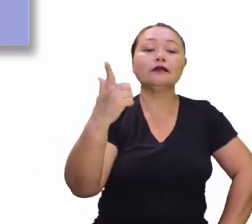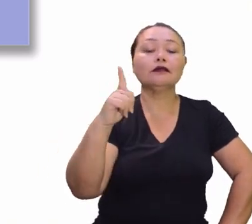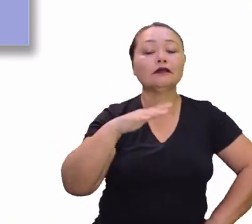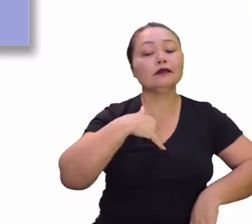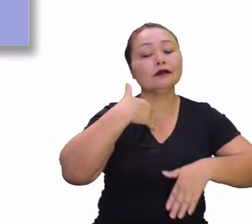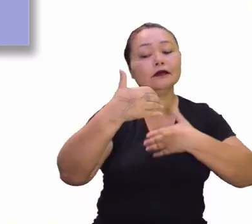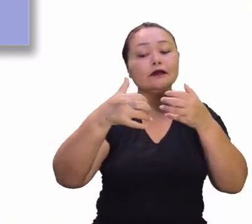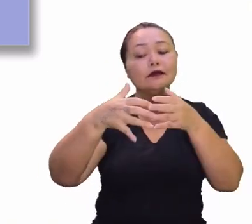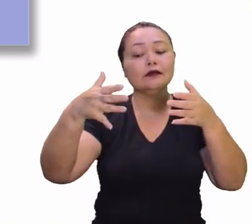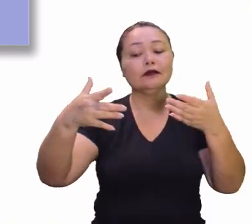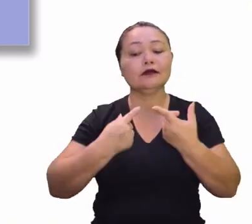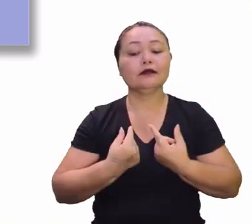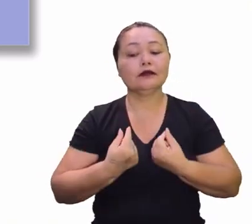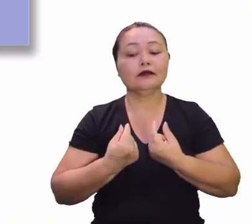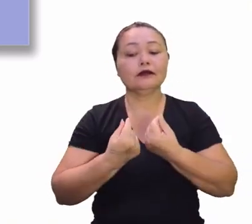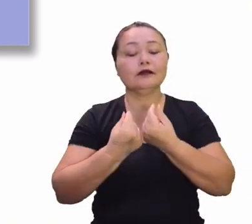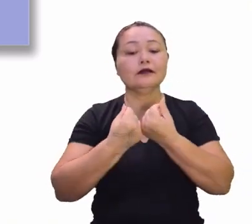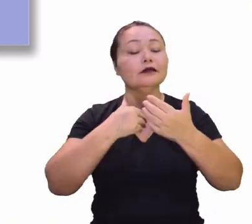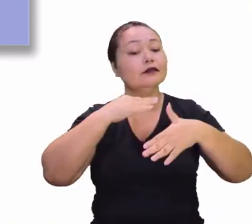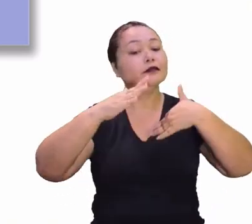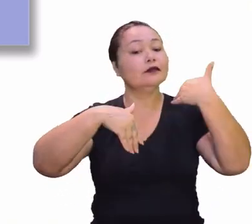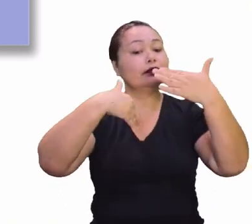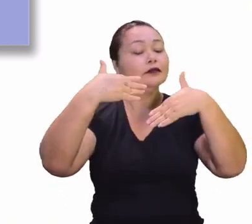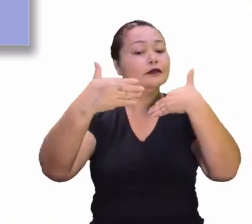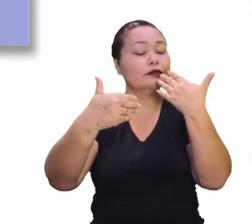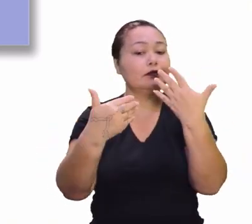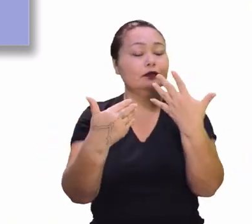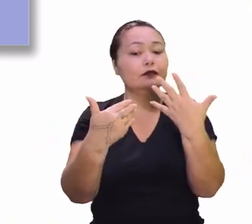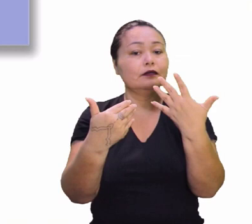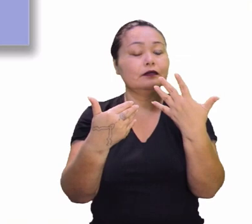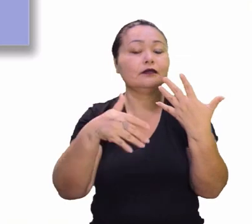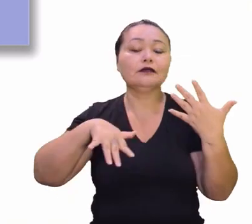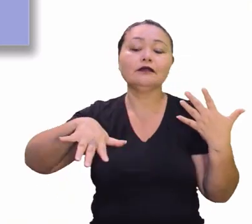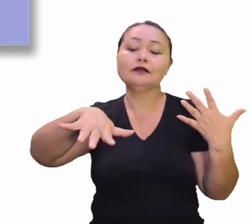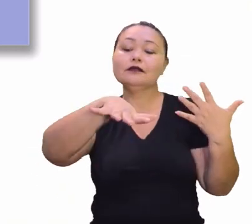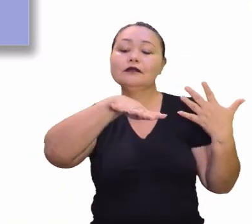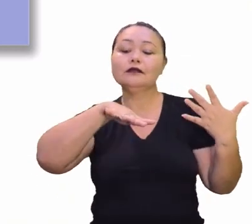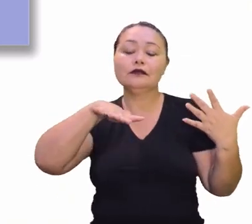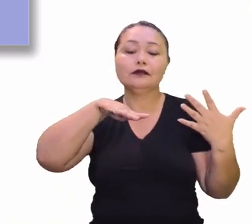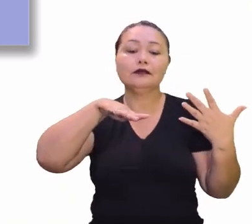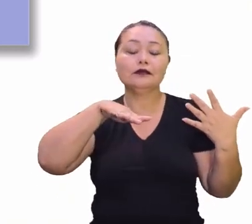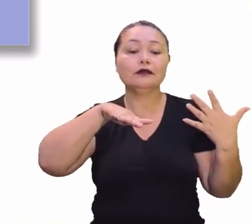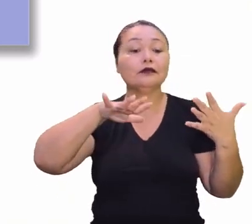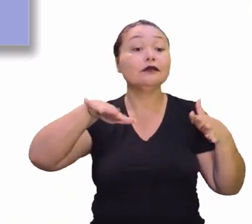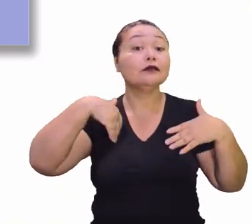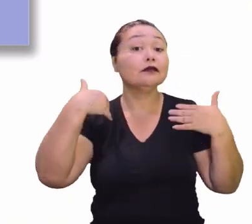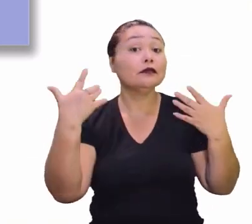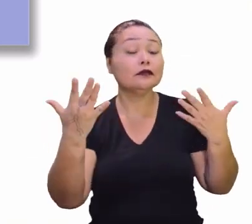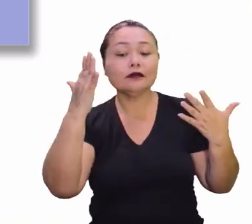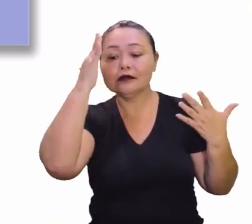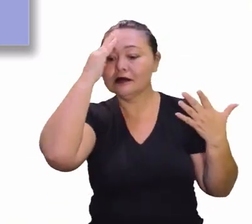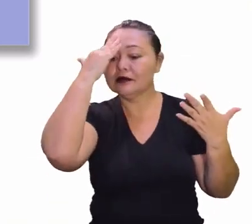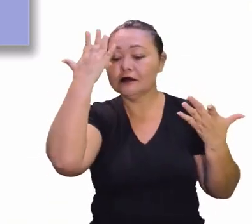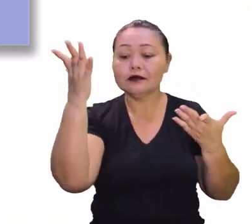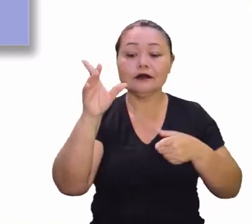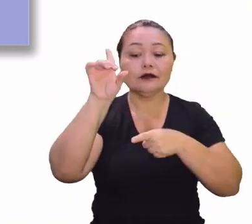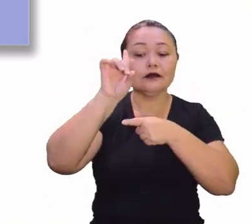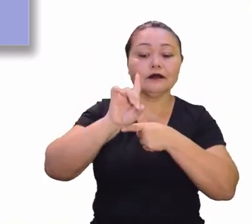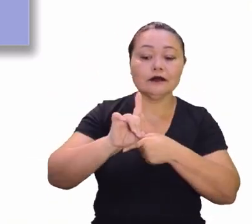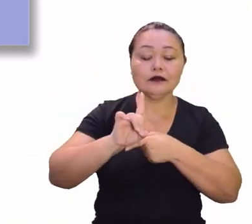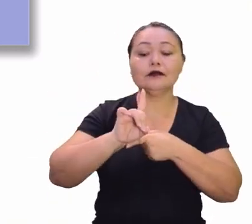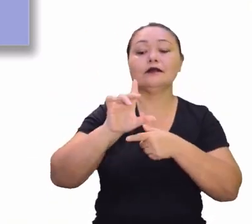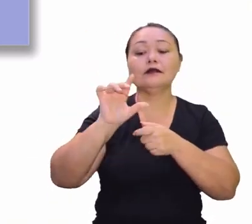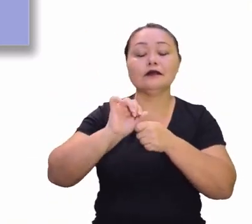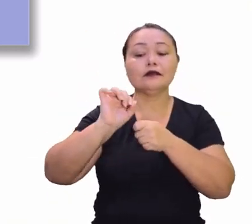do crescimento econômico, do desenvolvimento da região, para a gente entender a